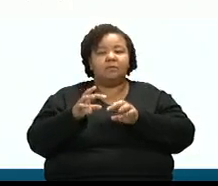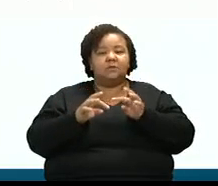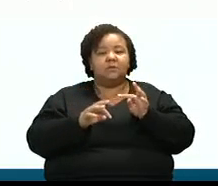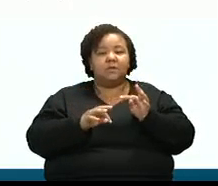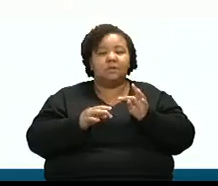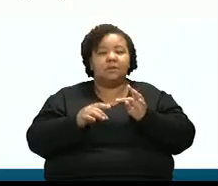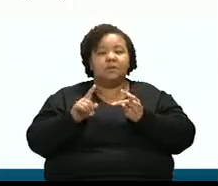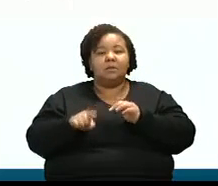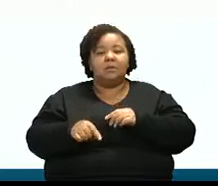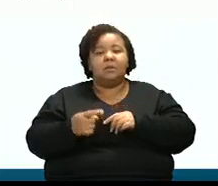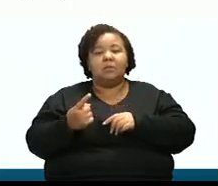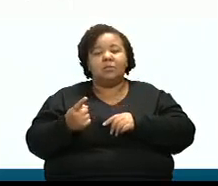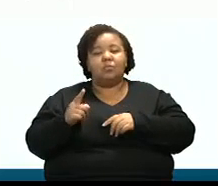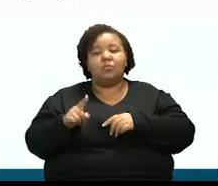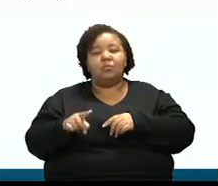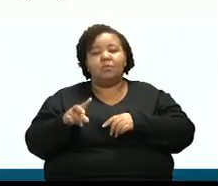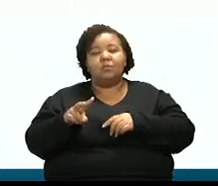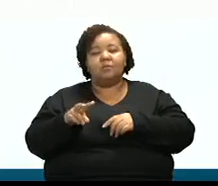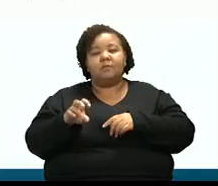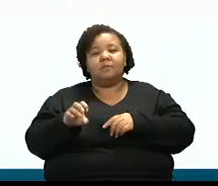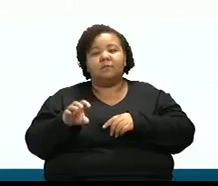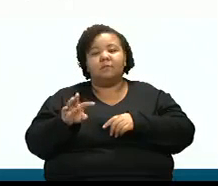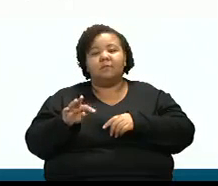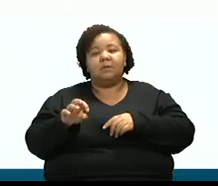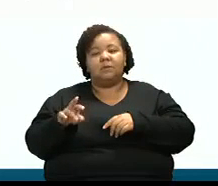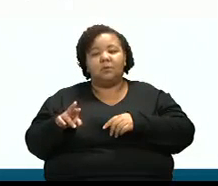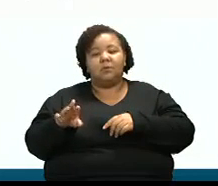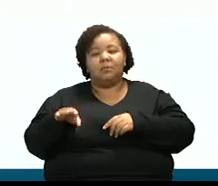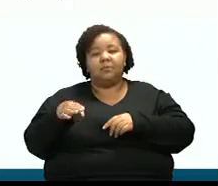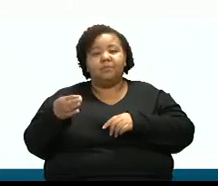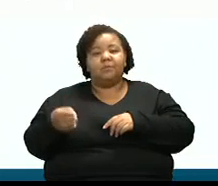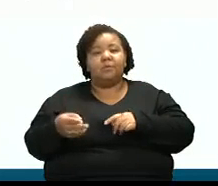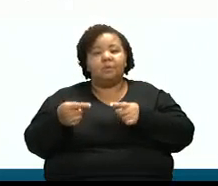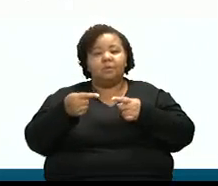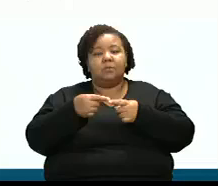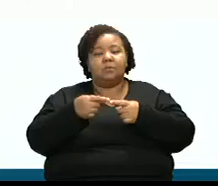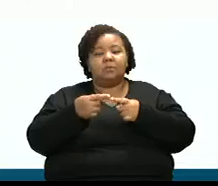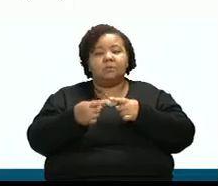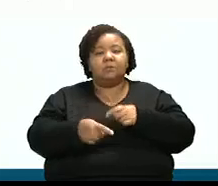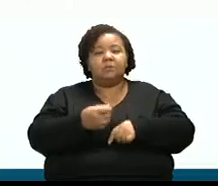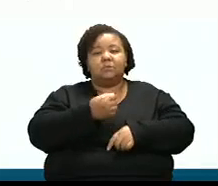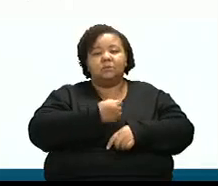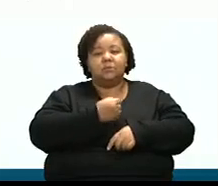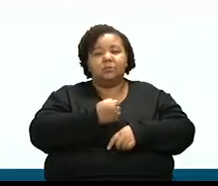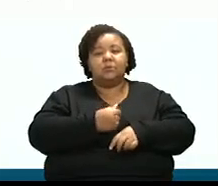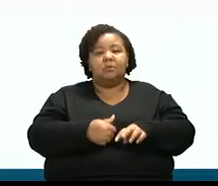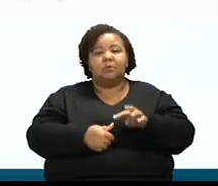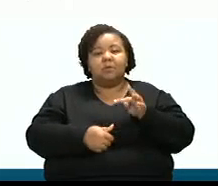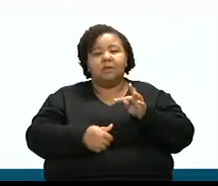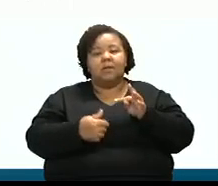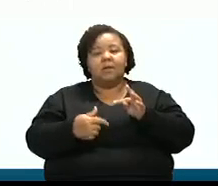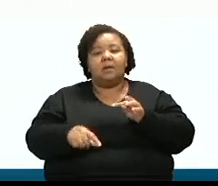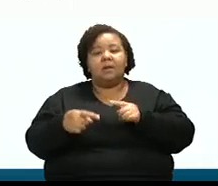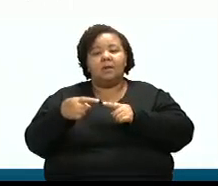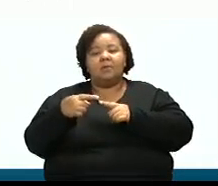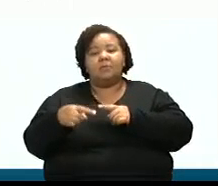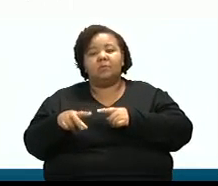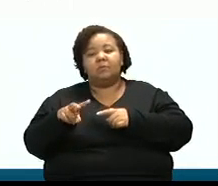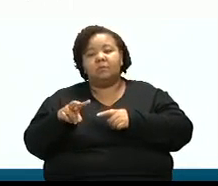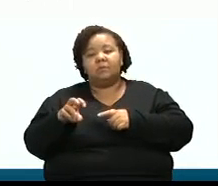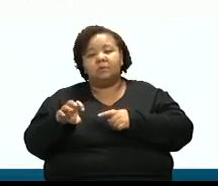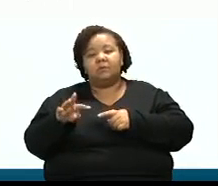real, em um vetor. Então, quando eu associo esse número t a um vetor, eu